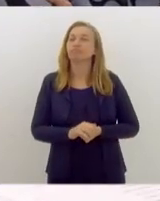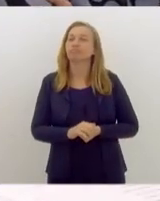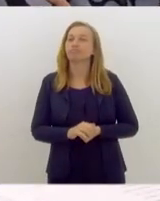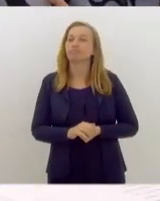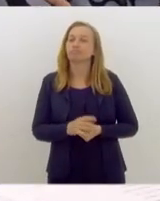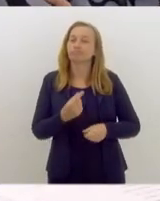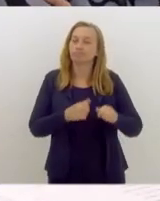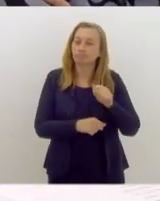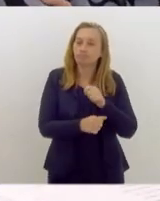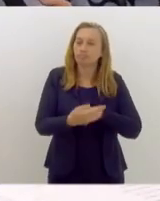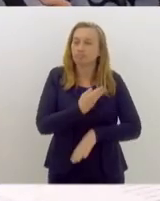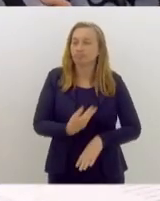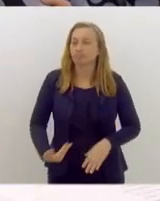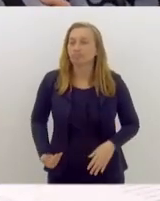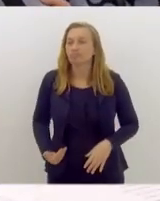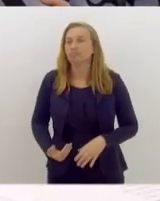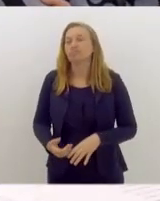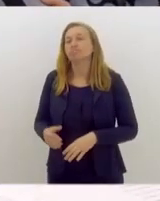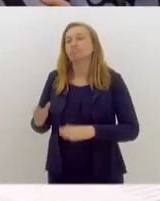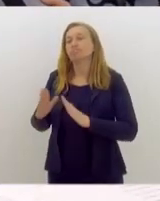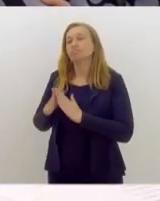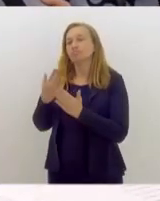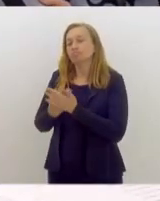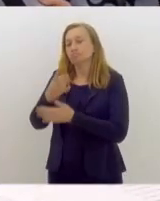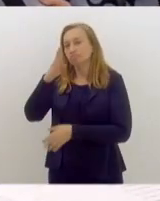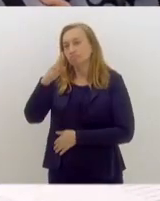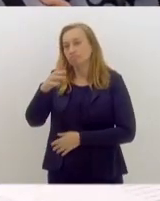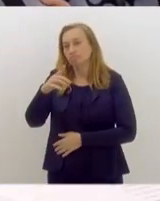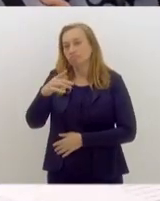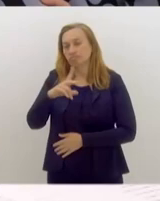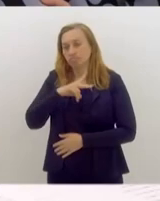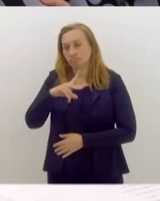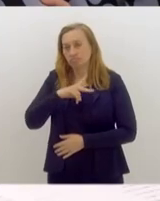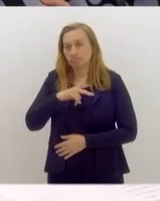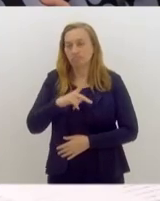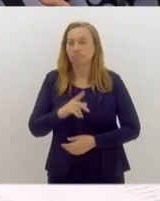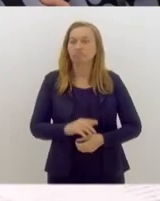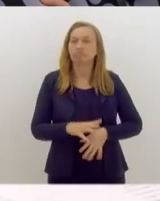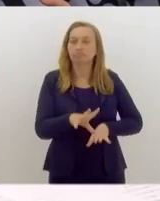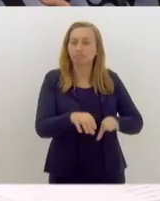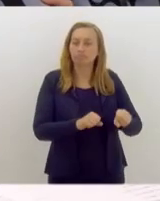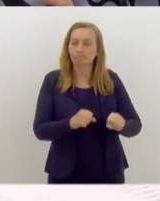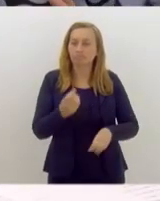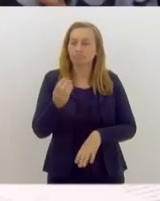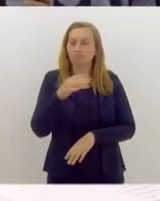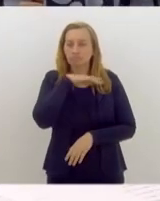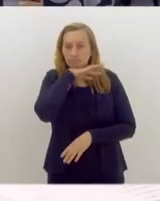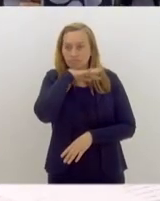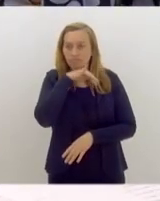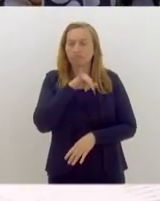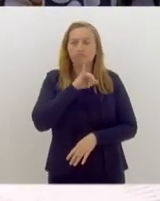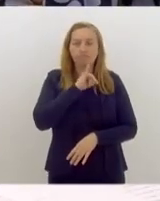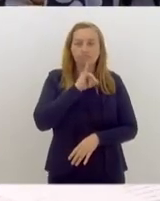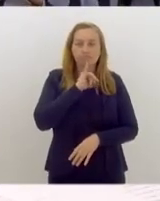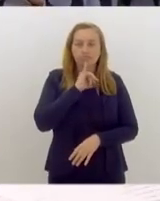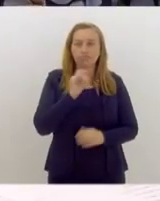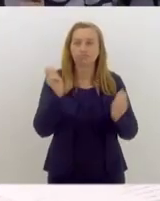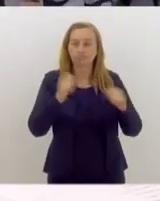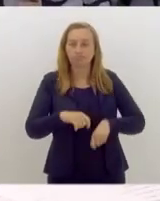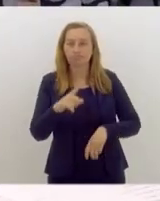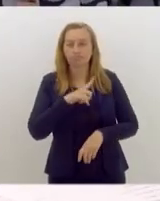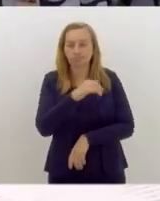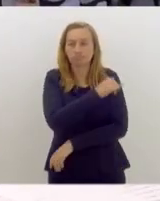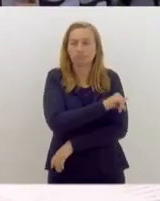financiamento público para instituições privadas, mas para uma formação ainda mais precária. Infelizmente, o Rio de Janeiro tem essa